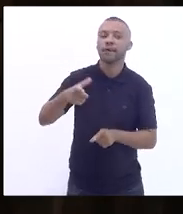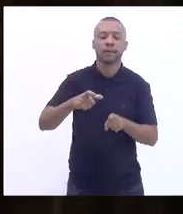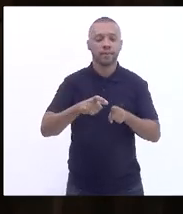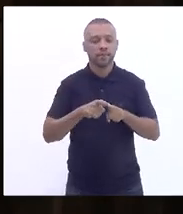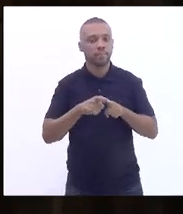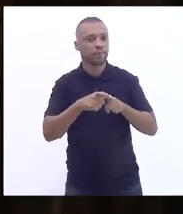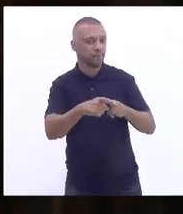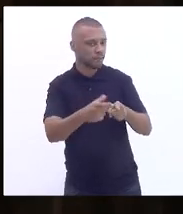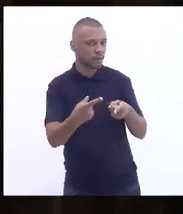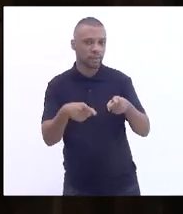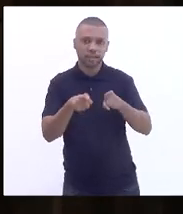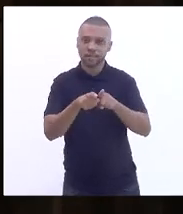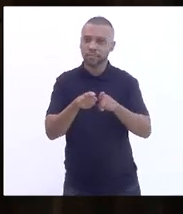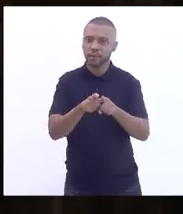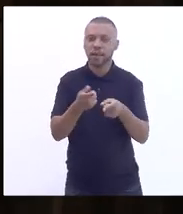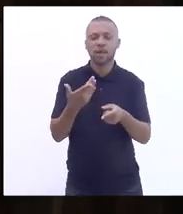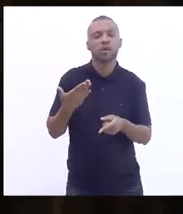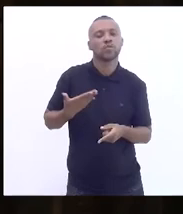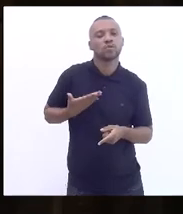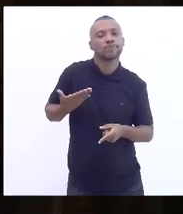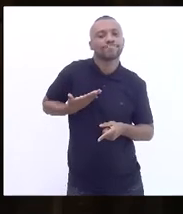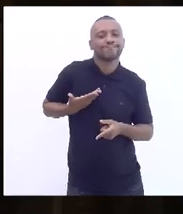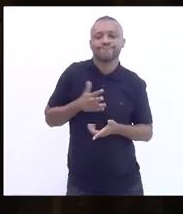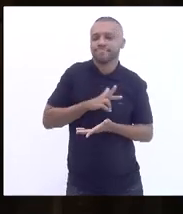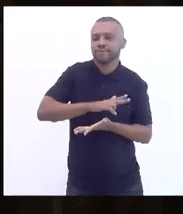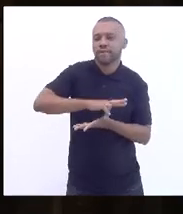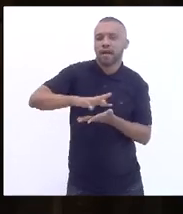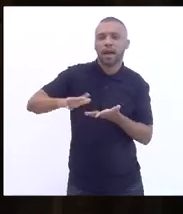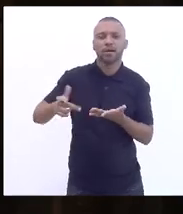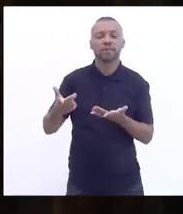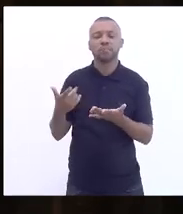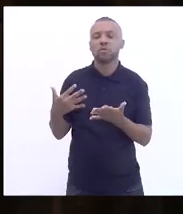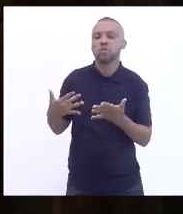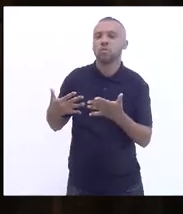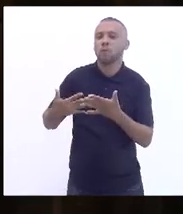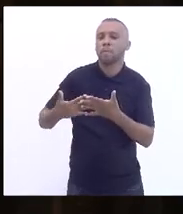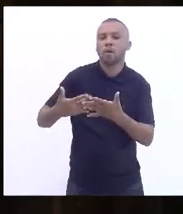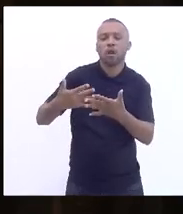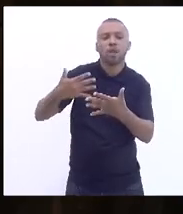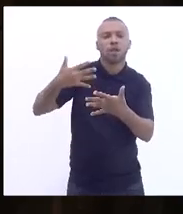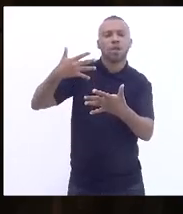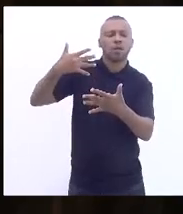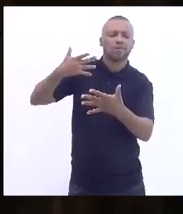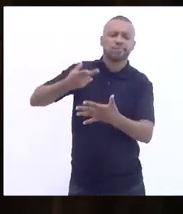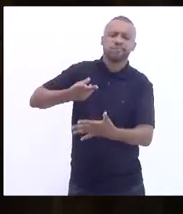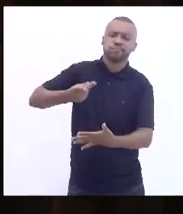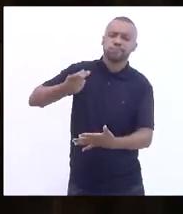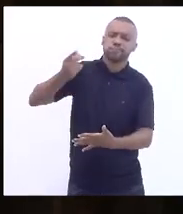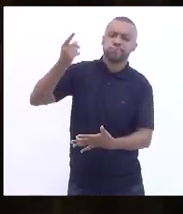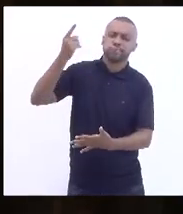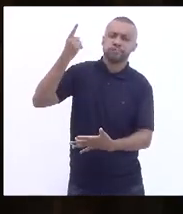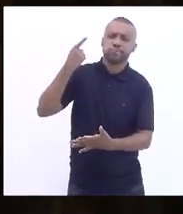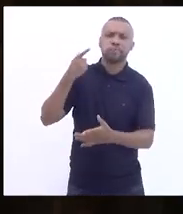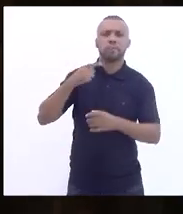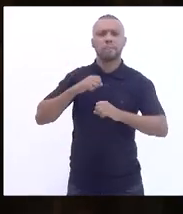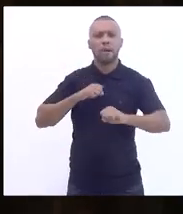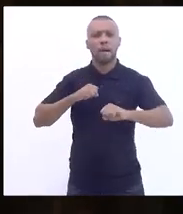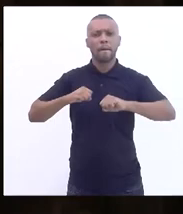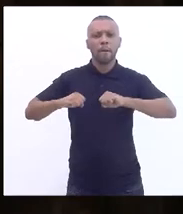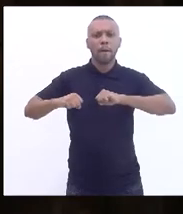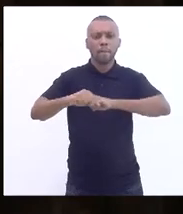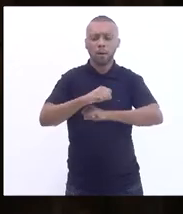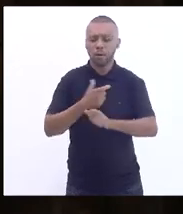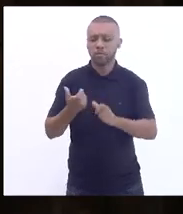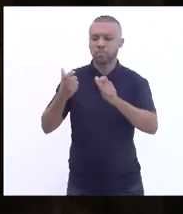aí vários companheiros também estamos desde aí de muito tempo nos